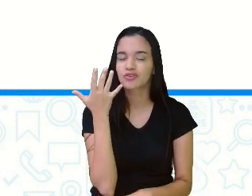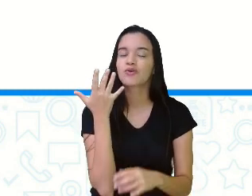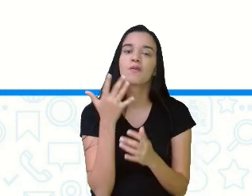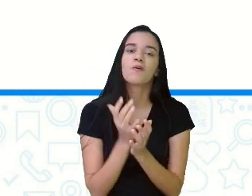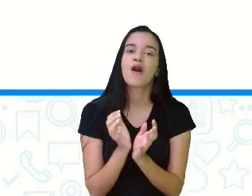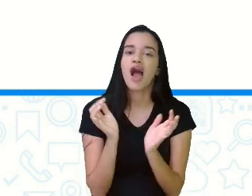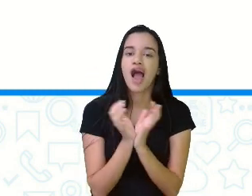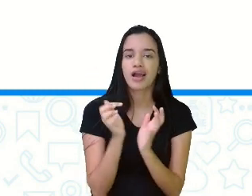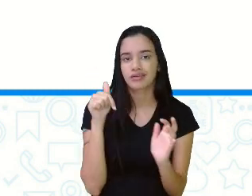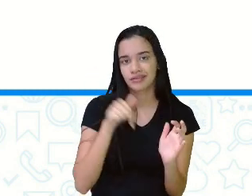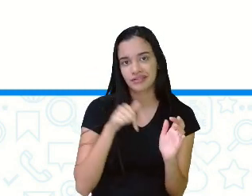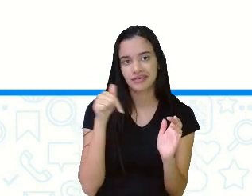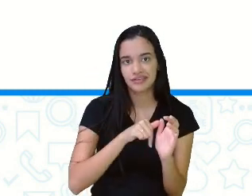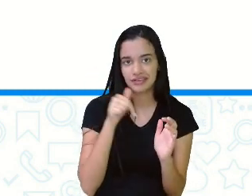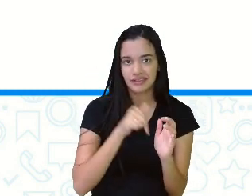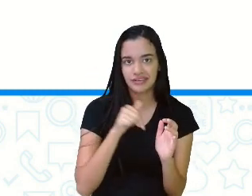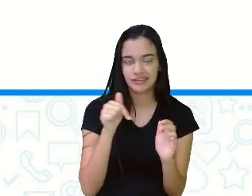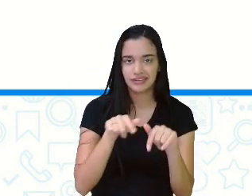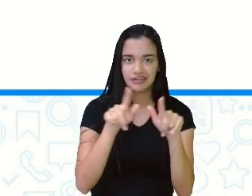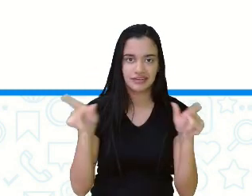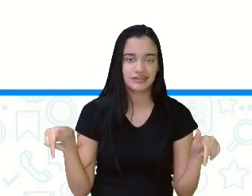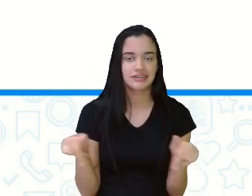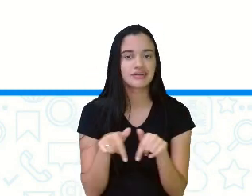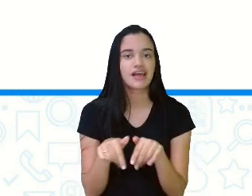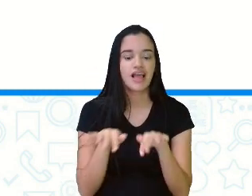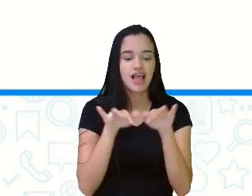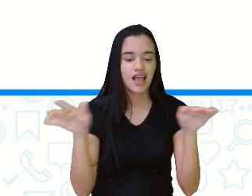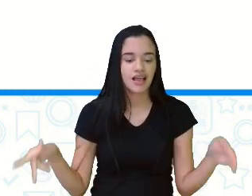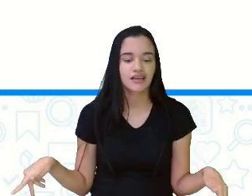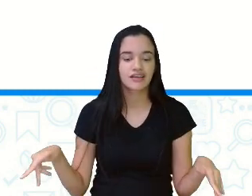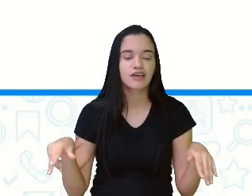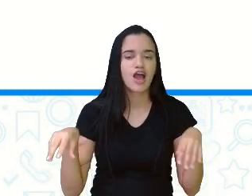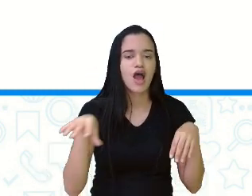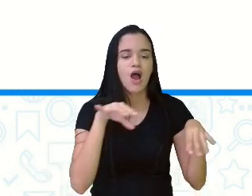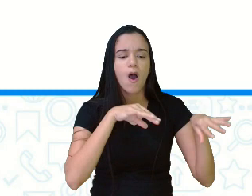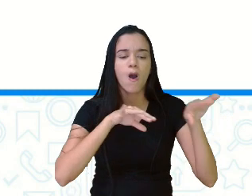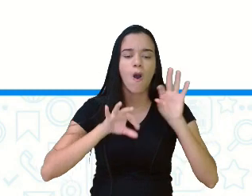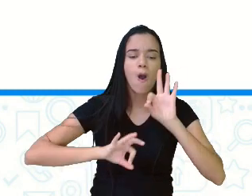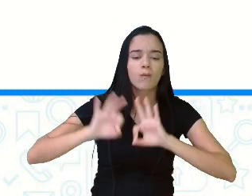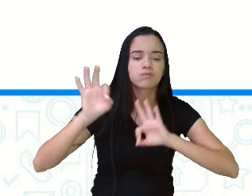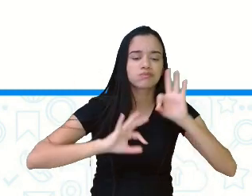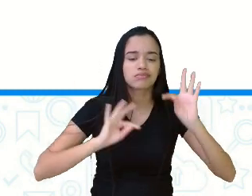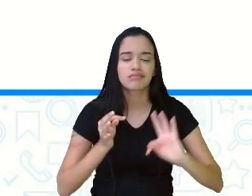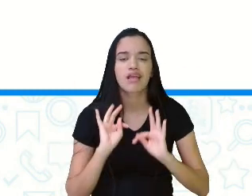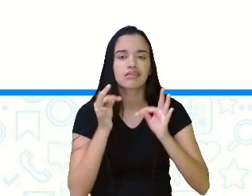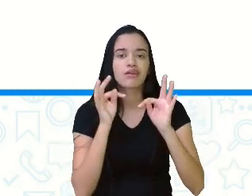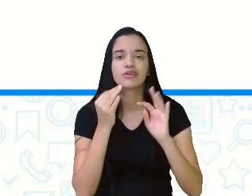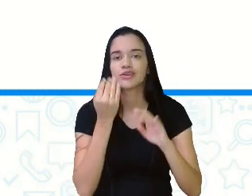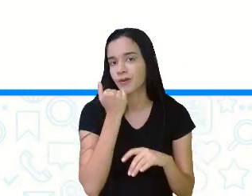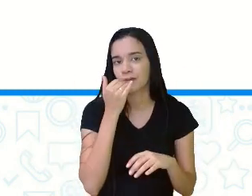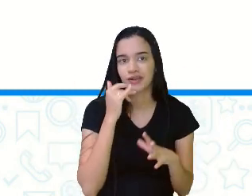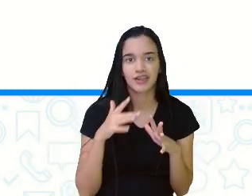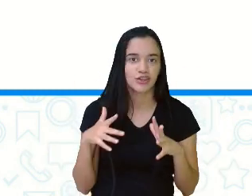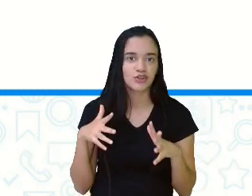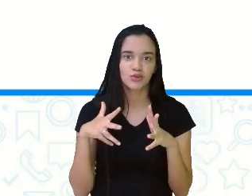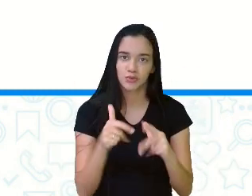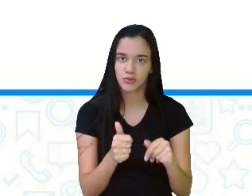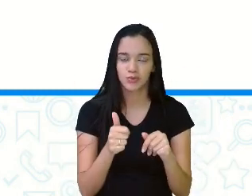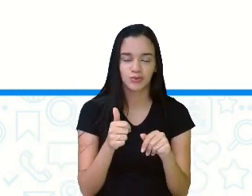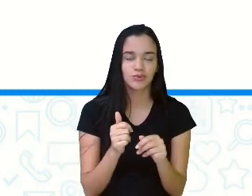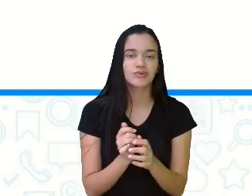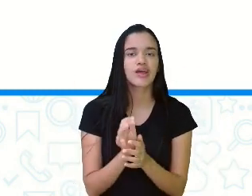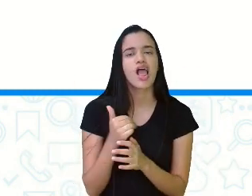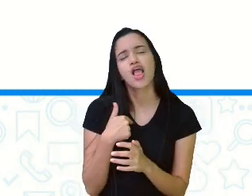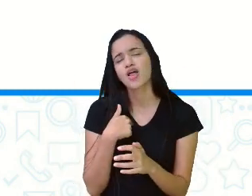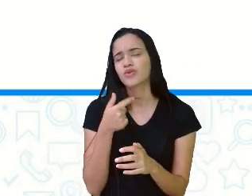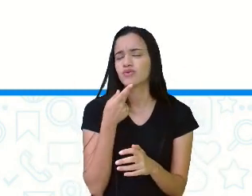Comeria tranquilamente na mesinha, manipulando as máquinas ali. Comeria todos esses brigadeiros. Eu